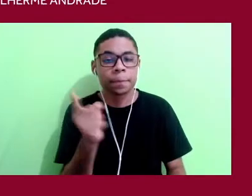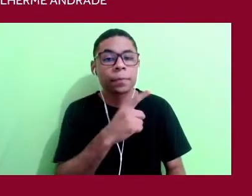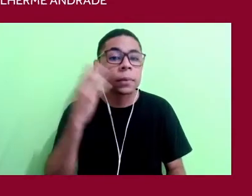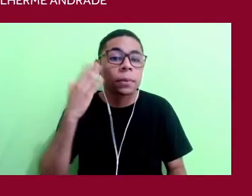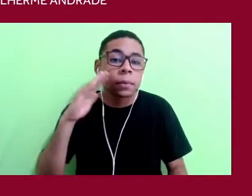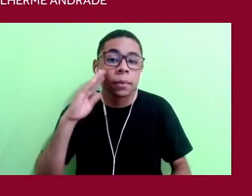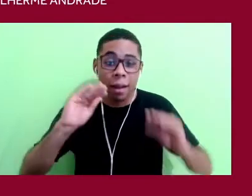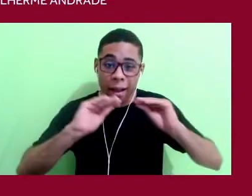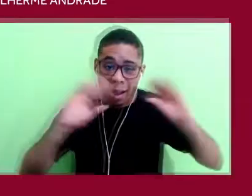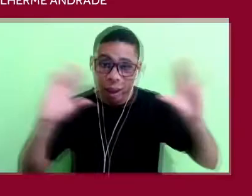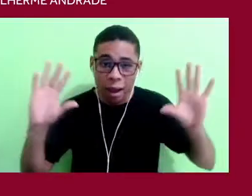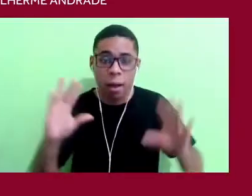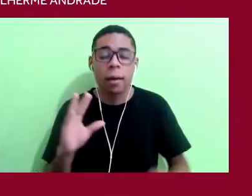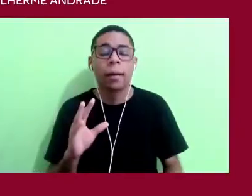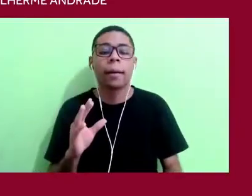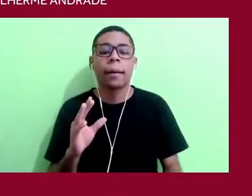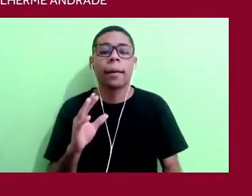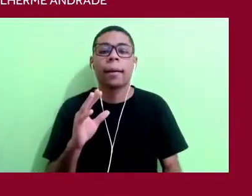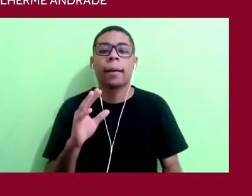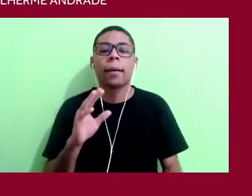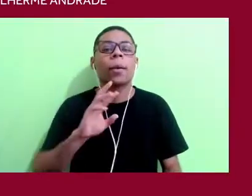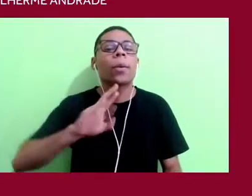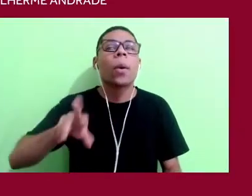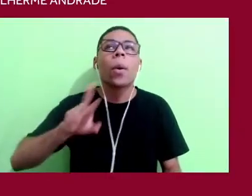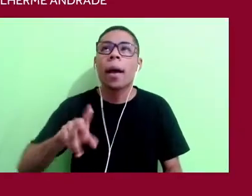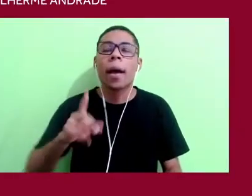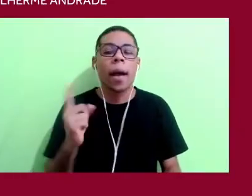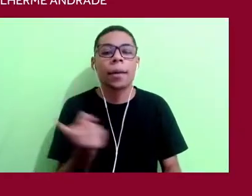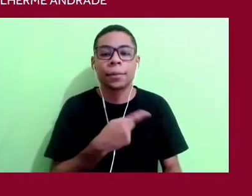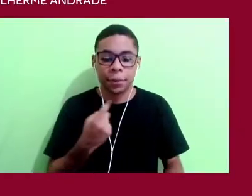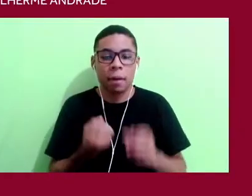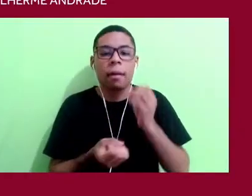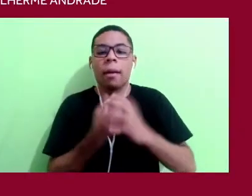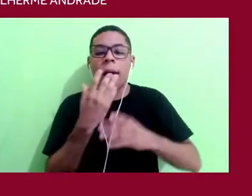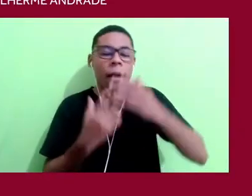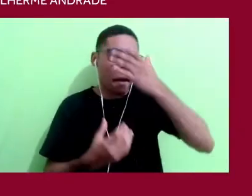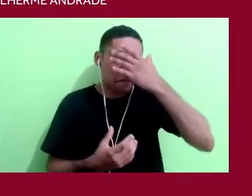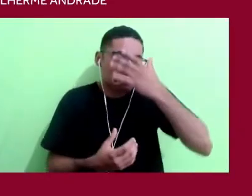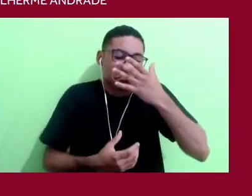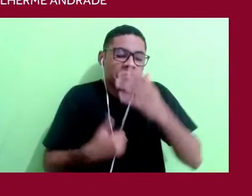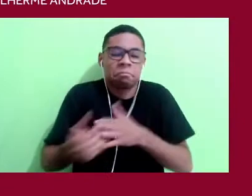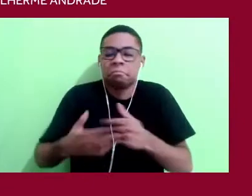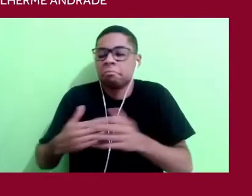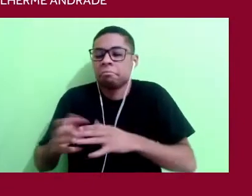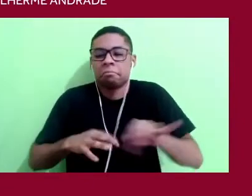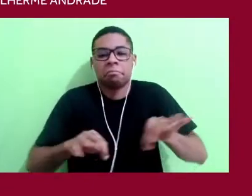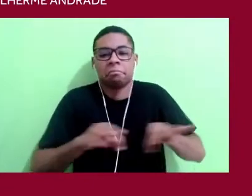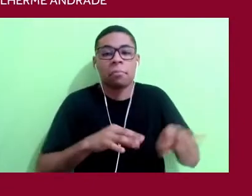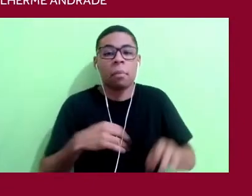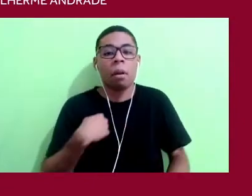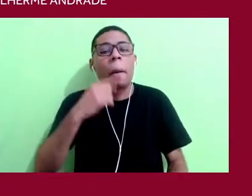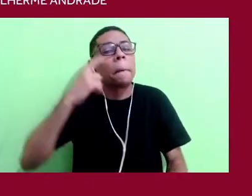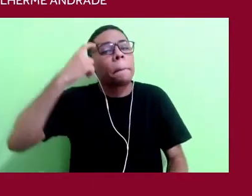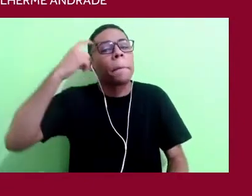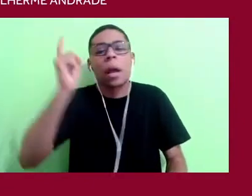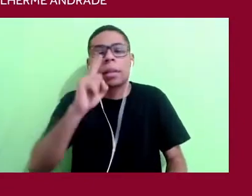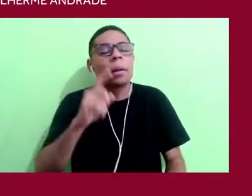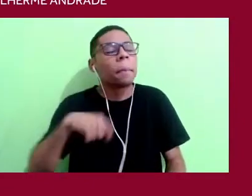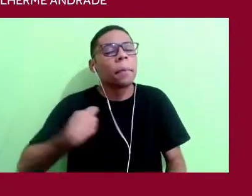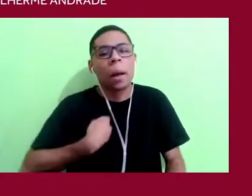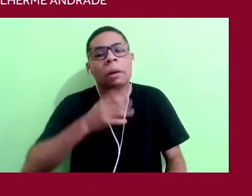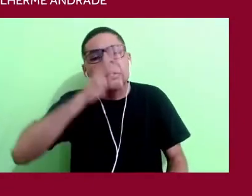entendam que não é para a gente criar conteúdo de forma aleatória, né? Sem pensar no que o